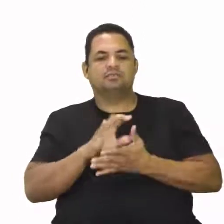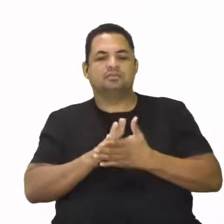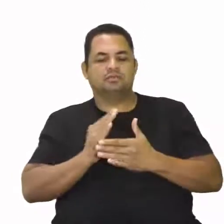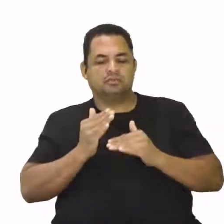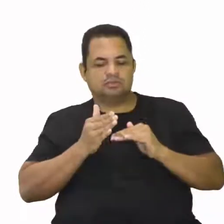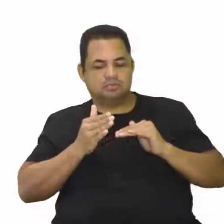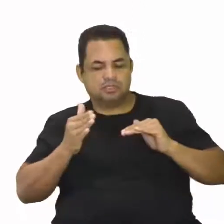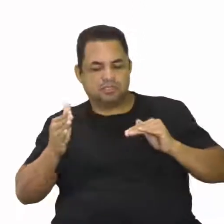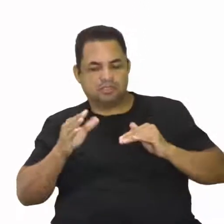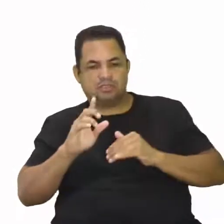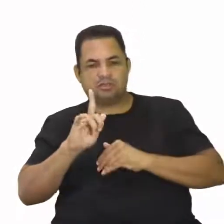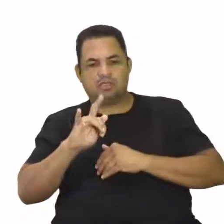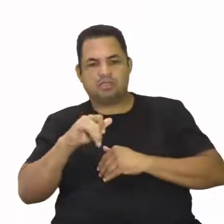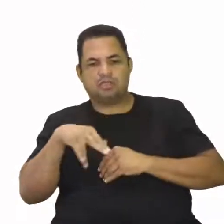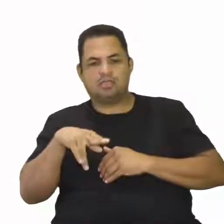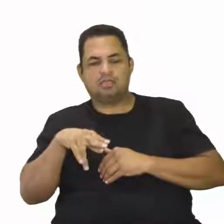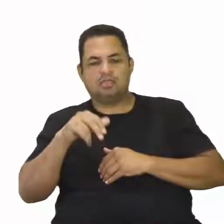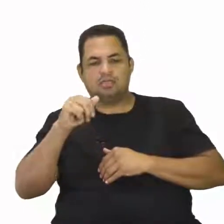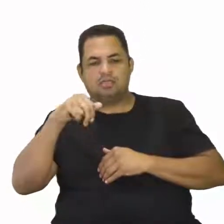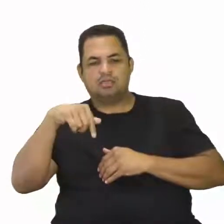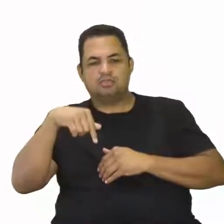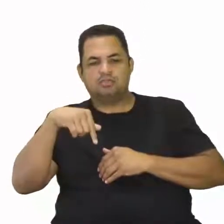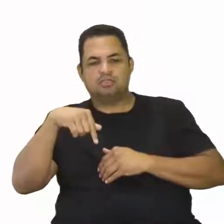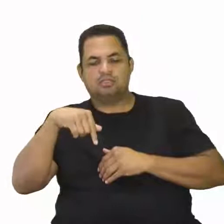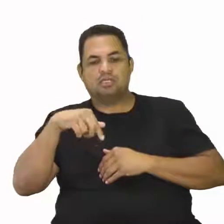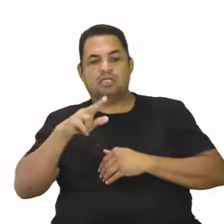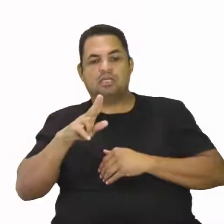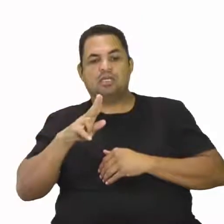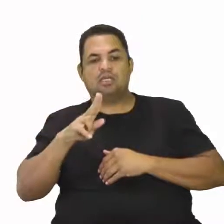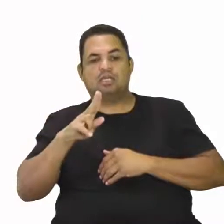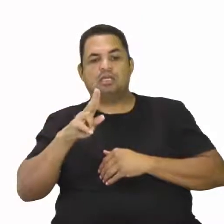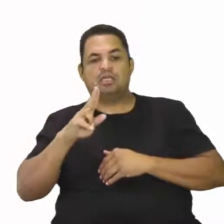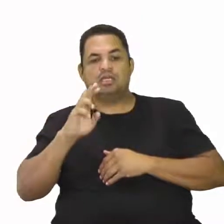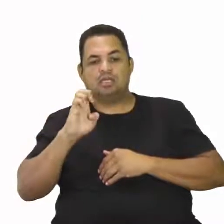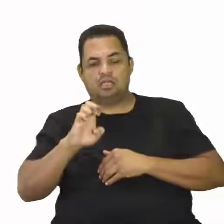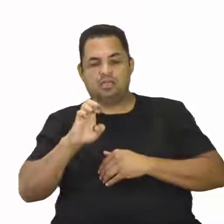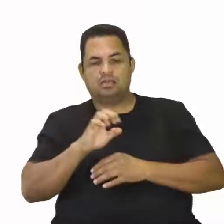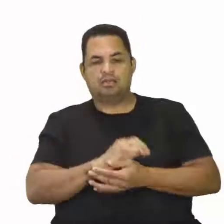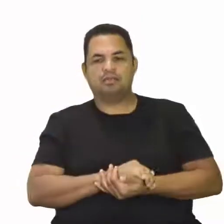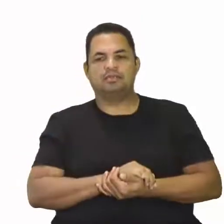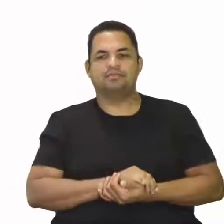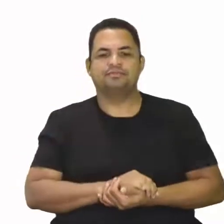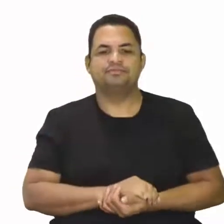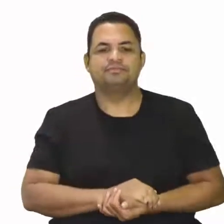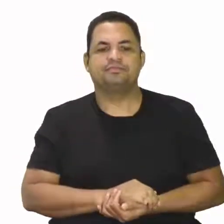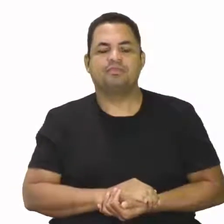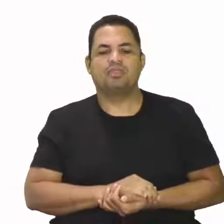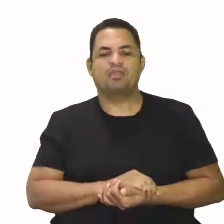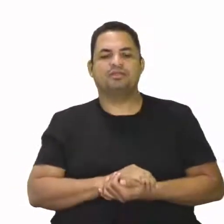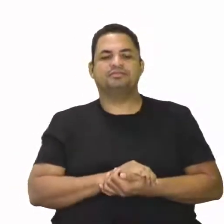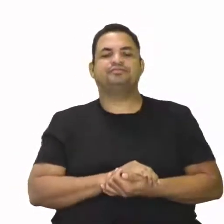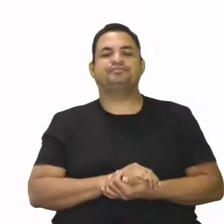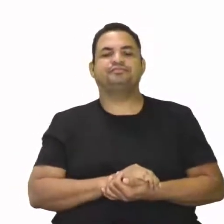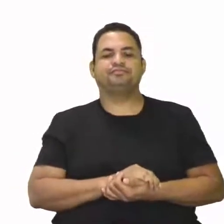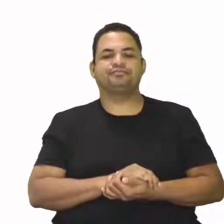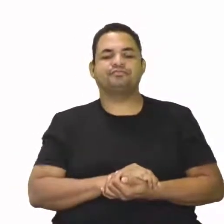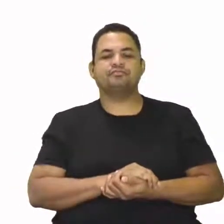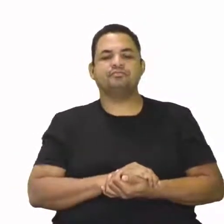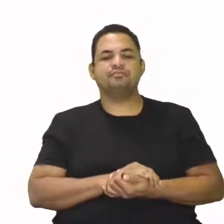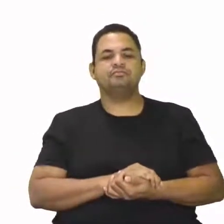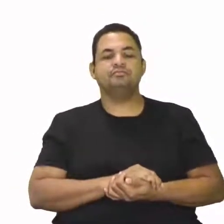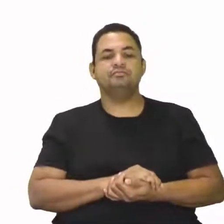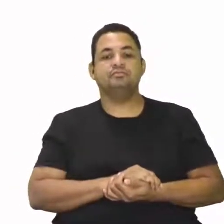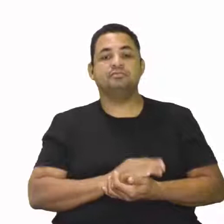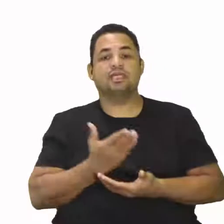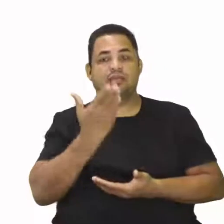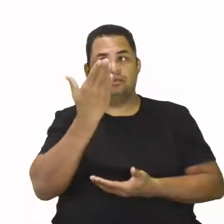Essa vocês não precisavam nem mais ter tanto trabalho, né? Não mesmo. Porque vocês viram que eles vêm sim antes de adjetivo e